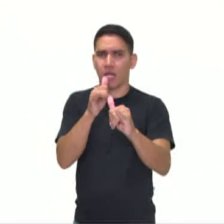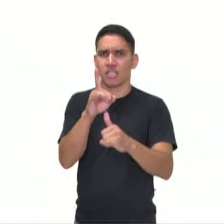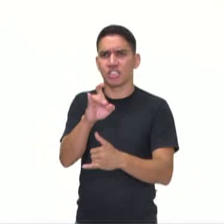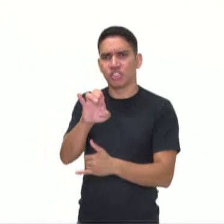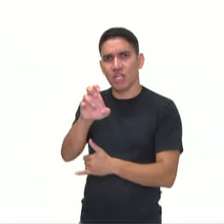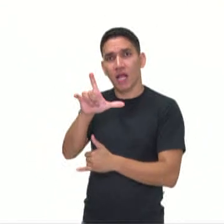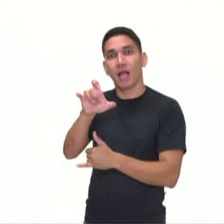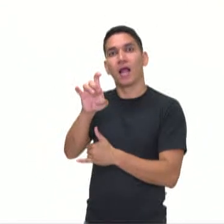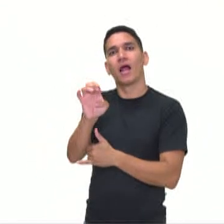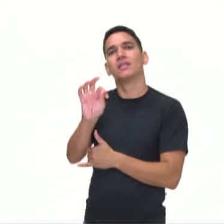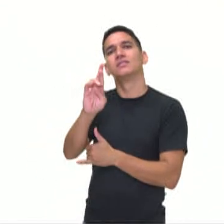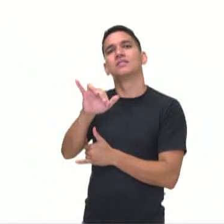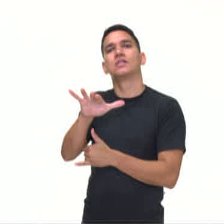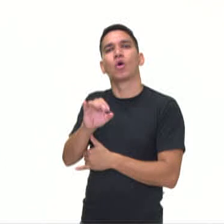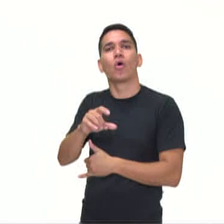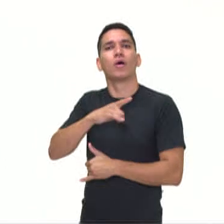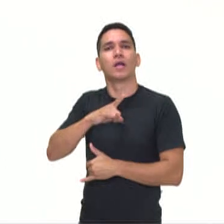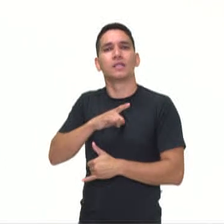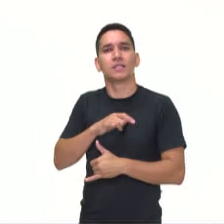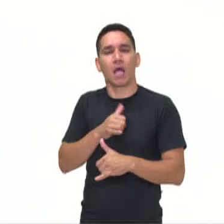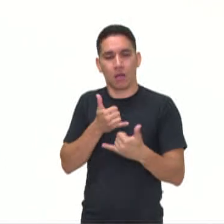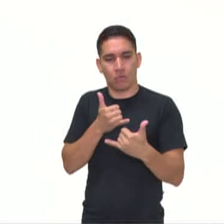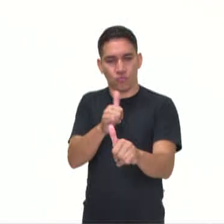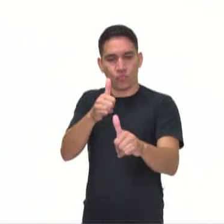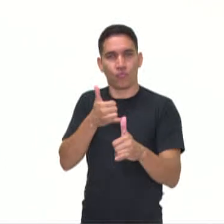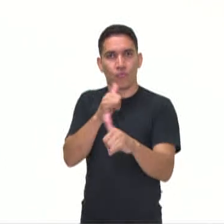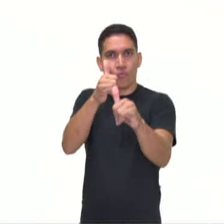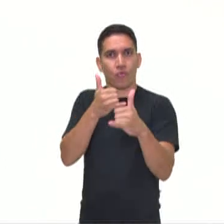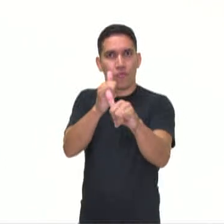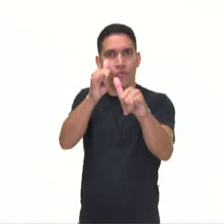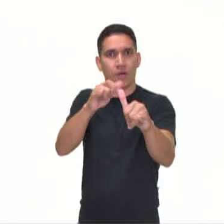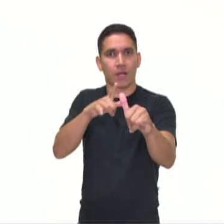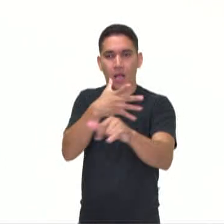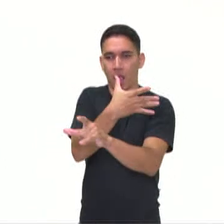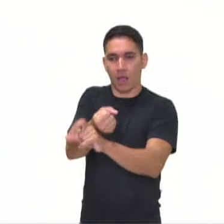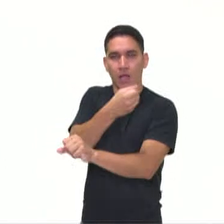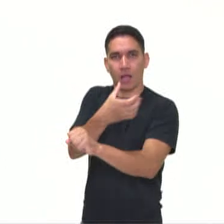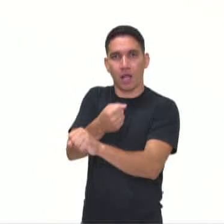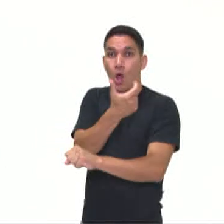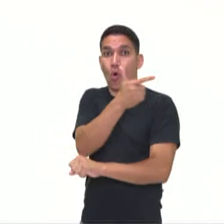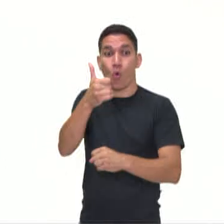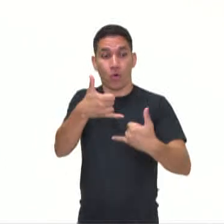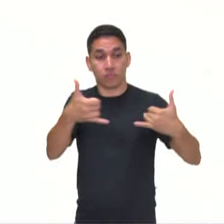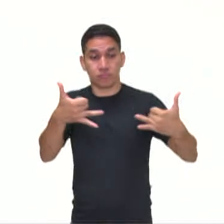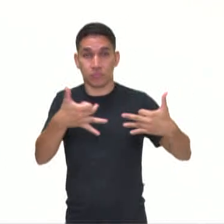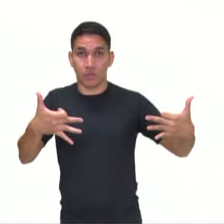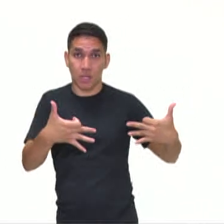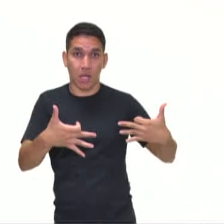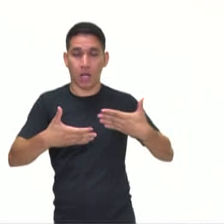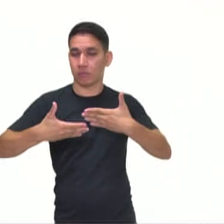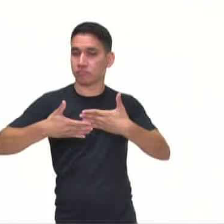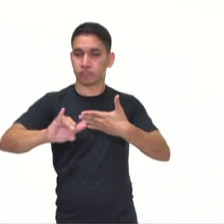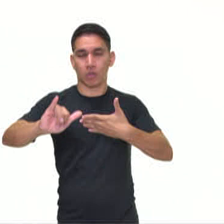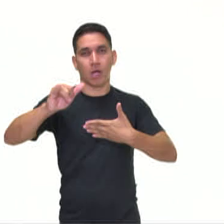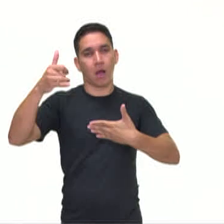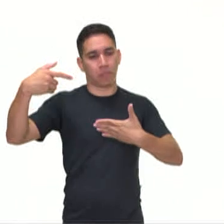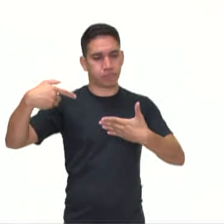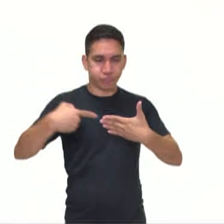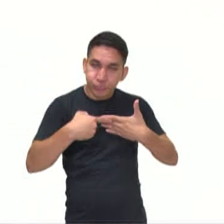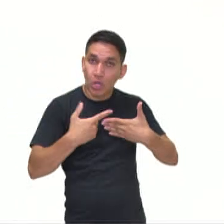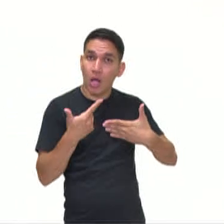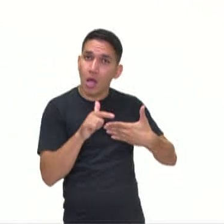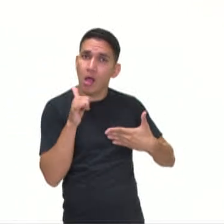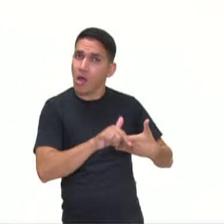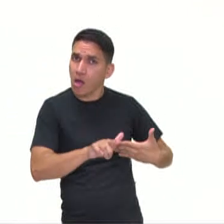seja, imune às ondas eletromagnéticas de outras redes, que podem causar interferências no seu sinal.